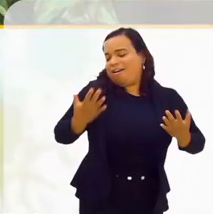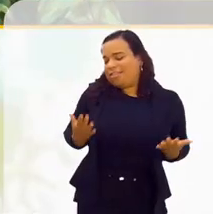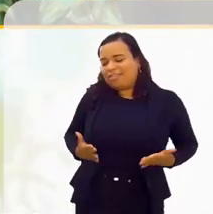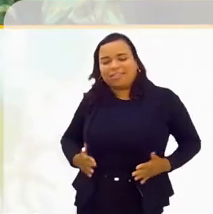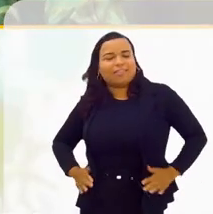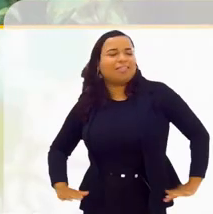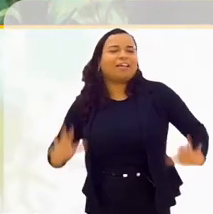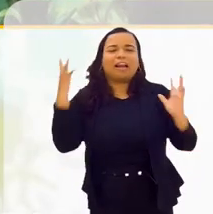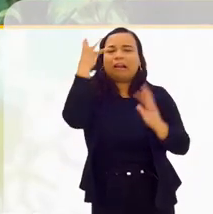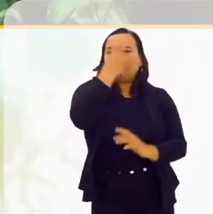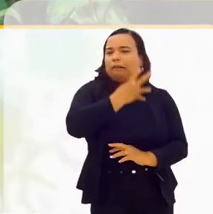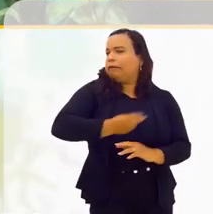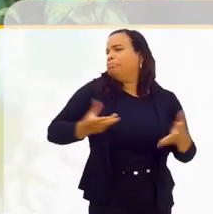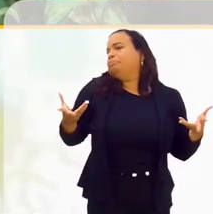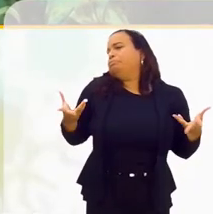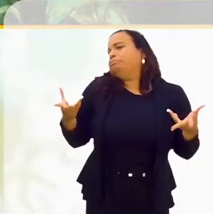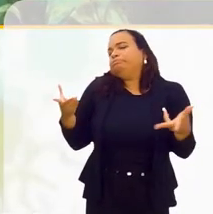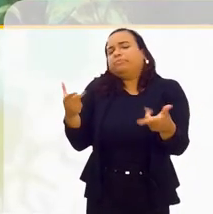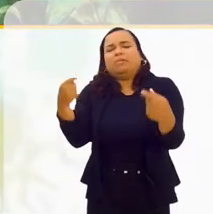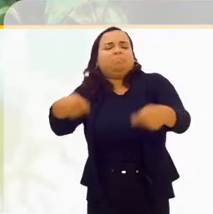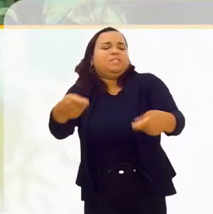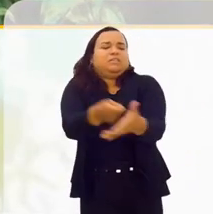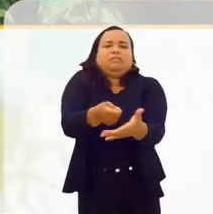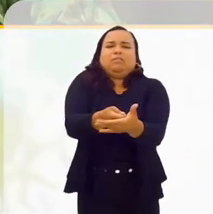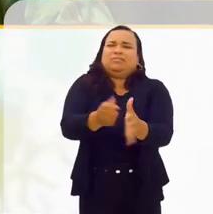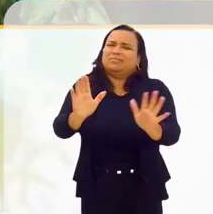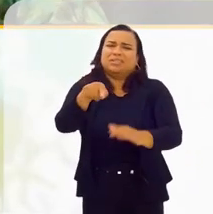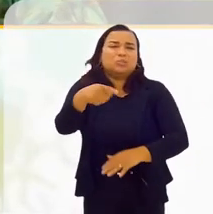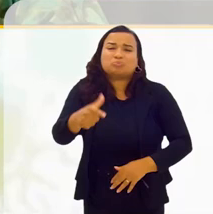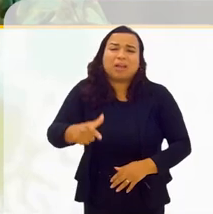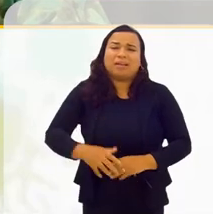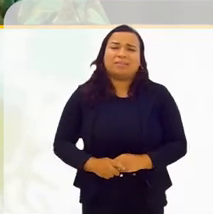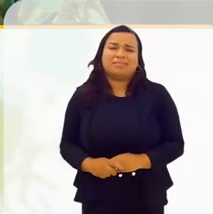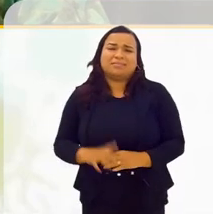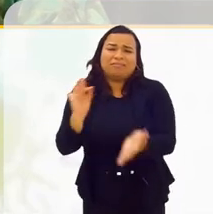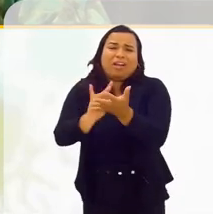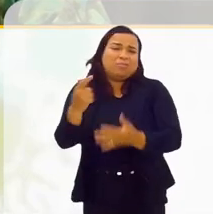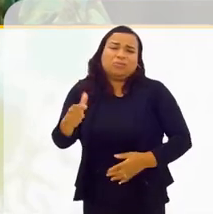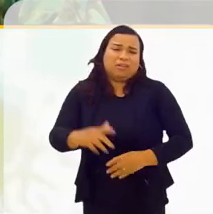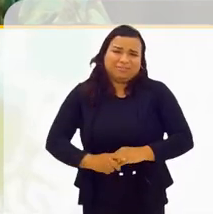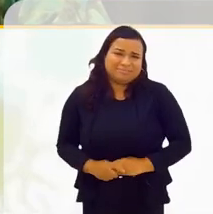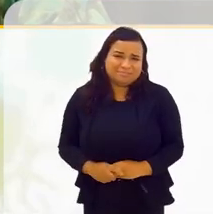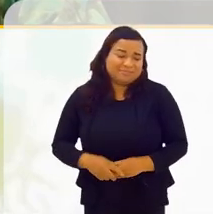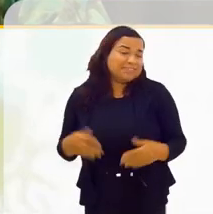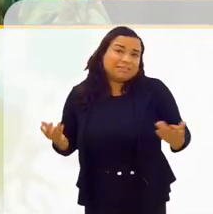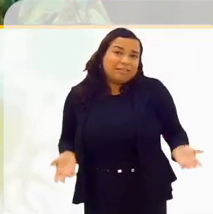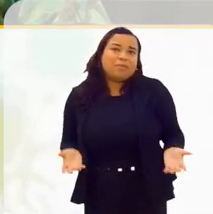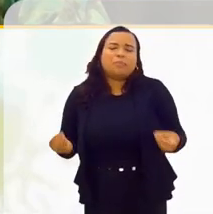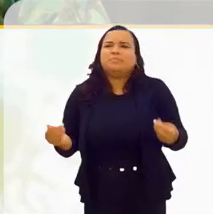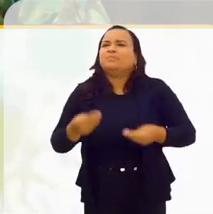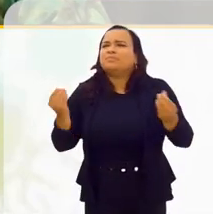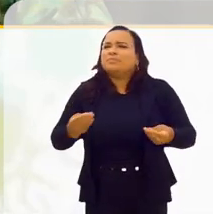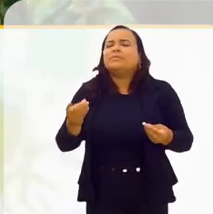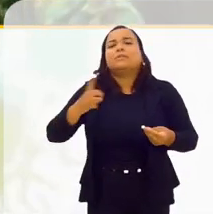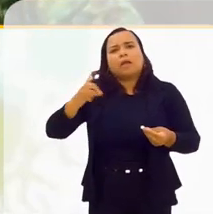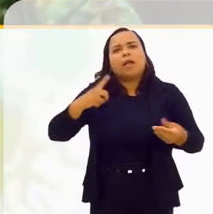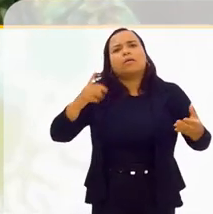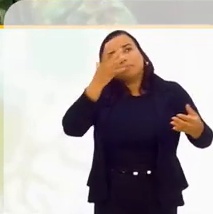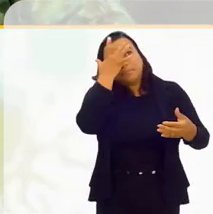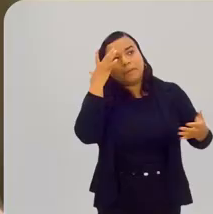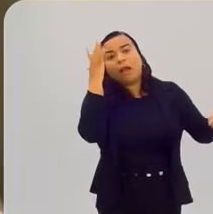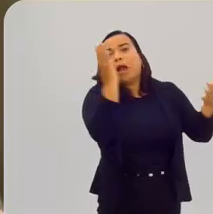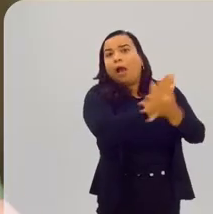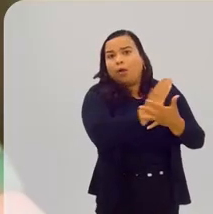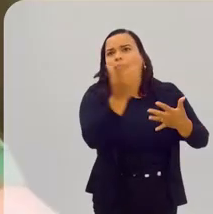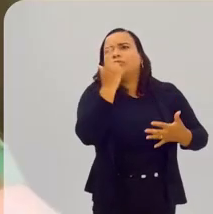tem que ter um corpo maravilhoso tem que isso não existe então é existe